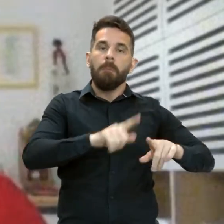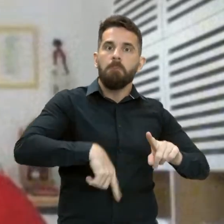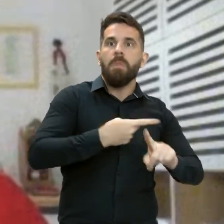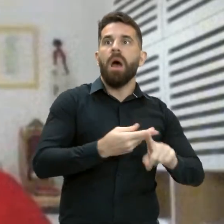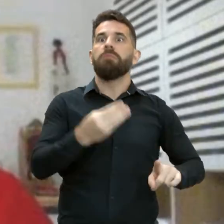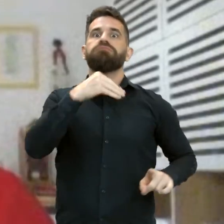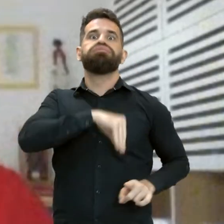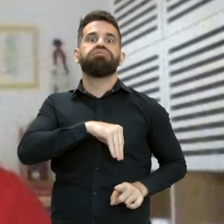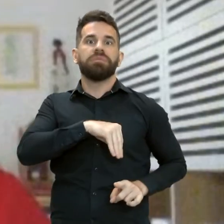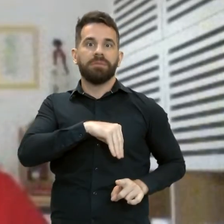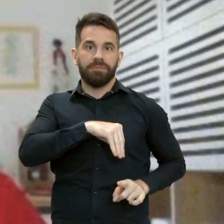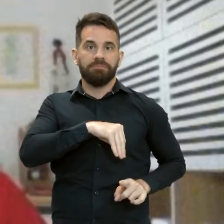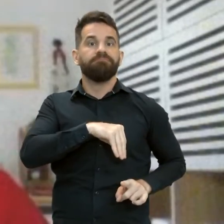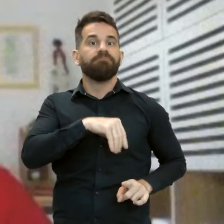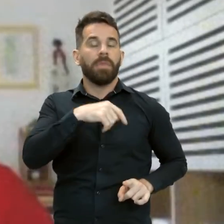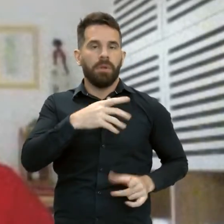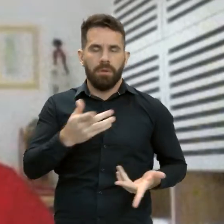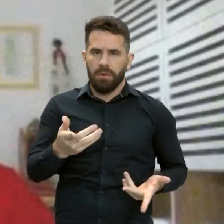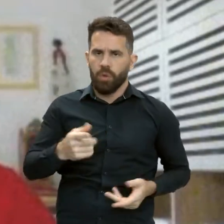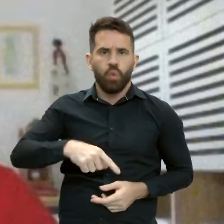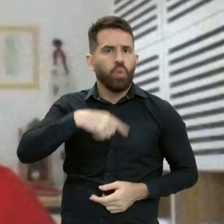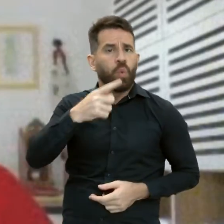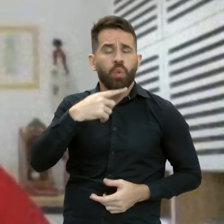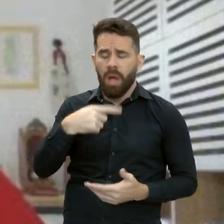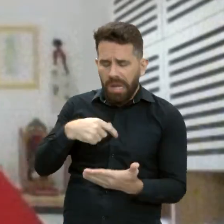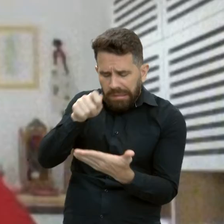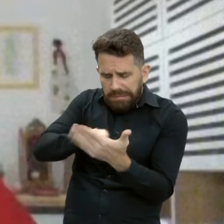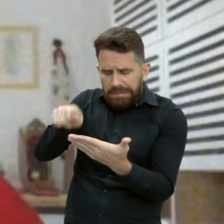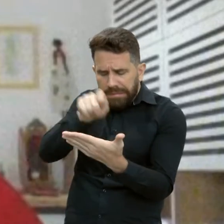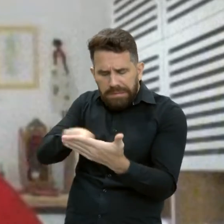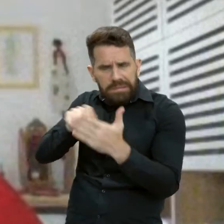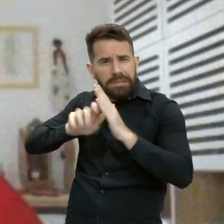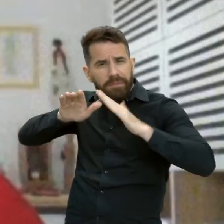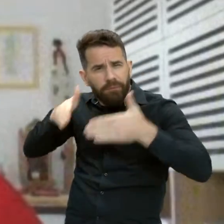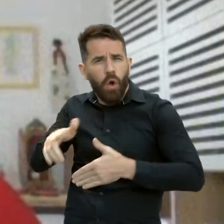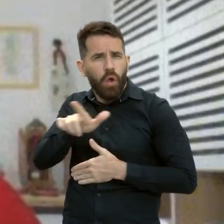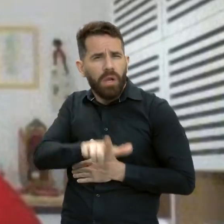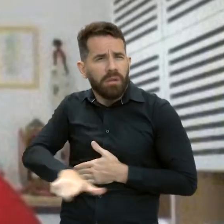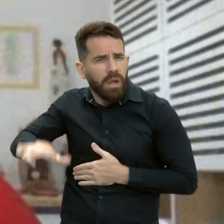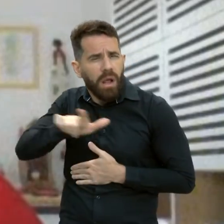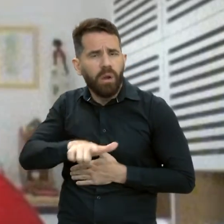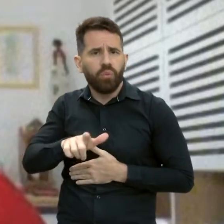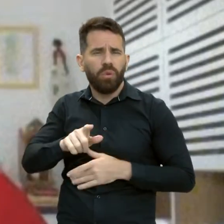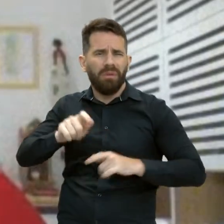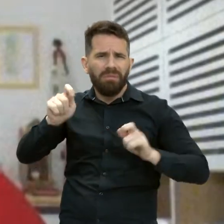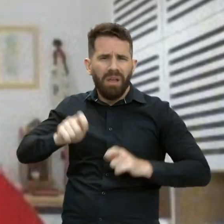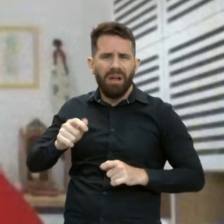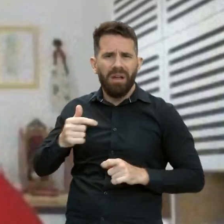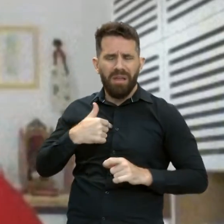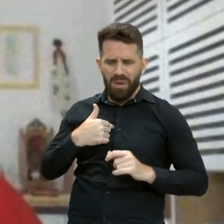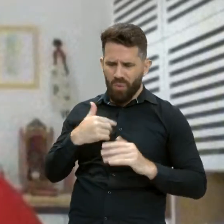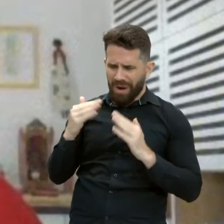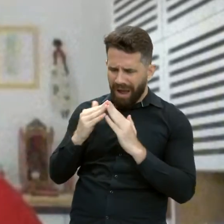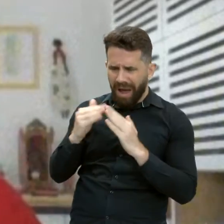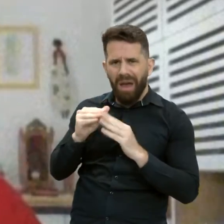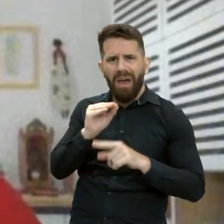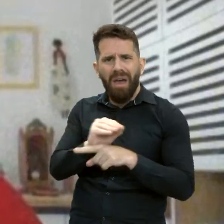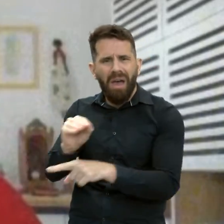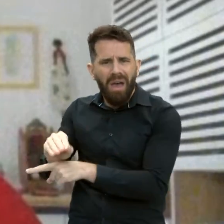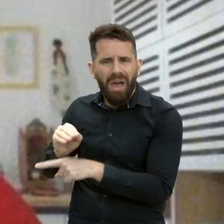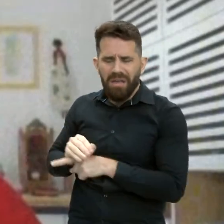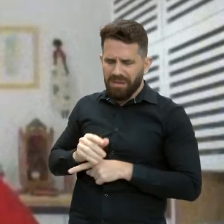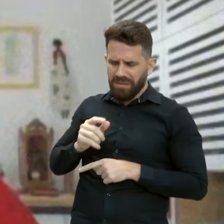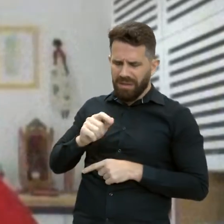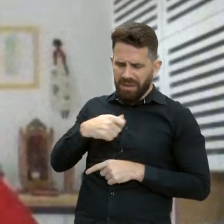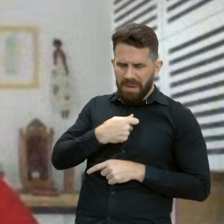de casa, mãe, esposa. E na época de Cora era ainda mais difícil, porque o que